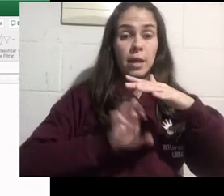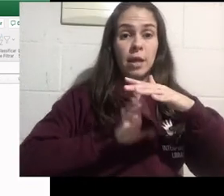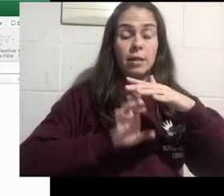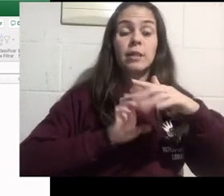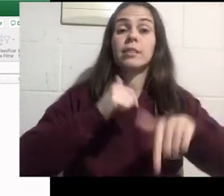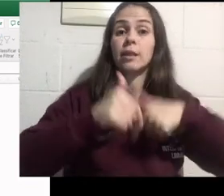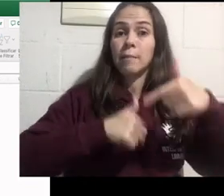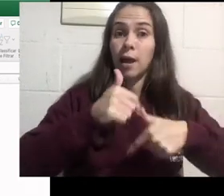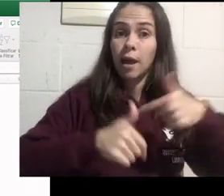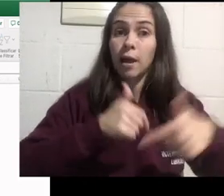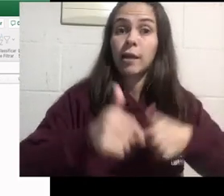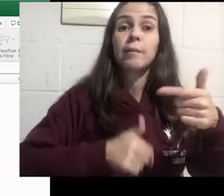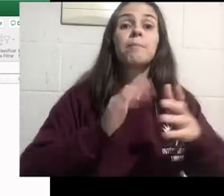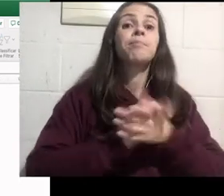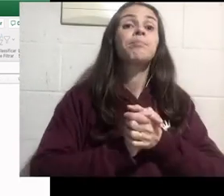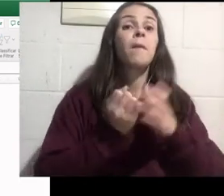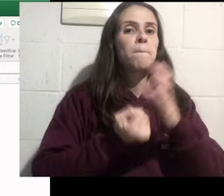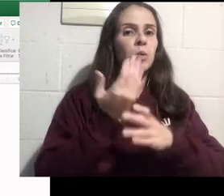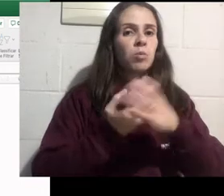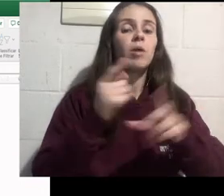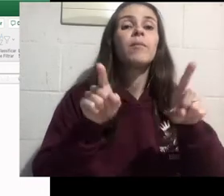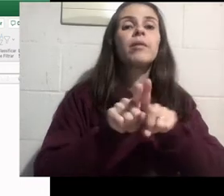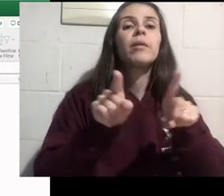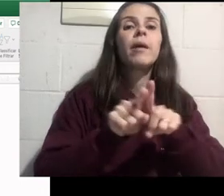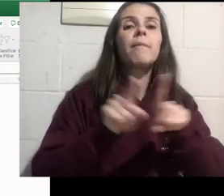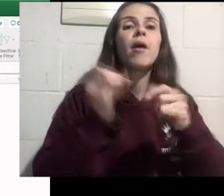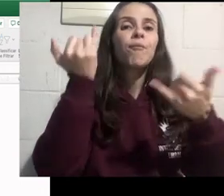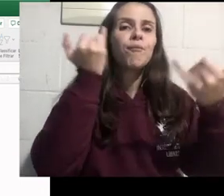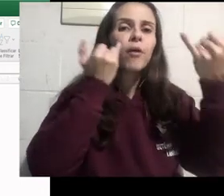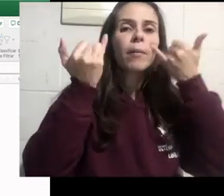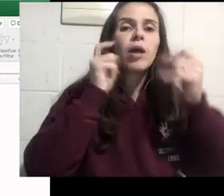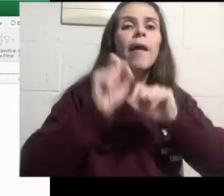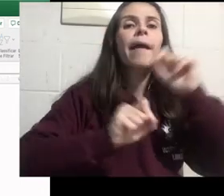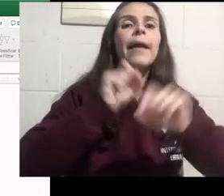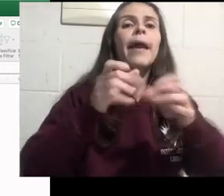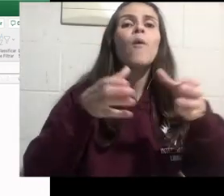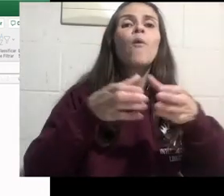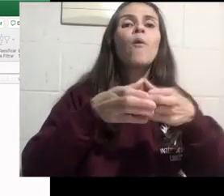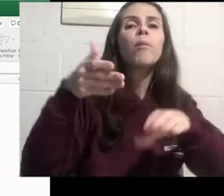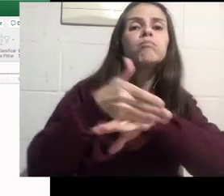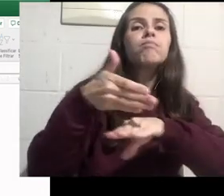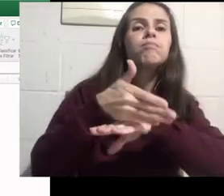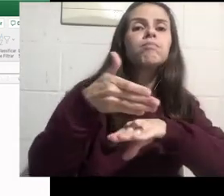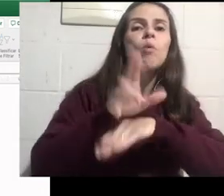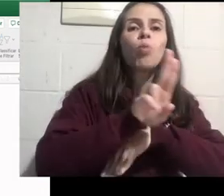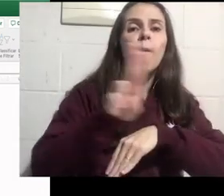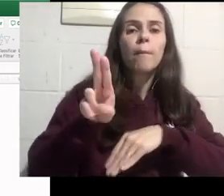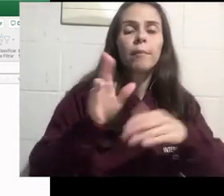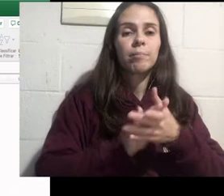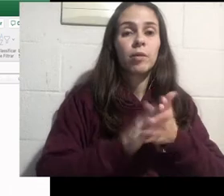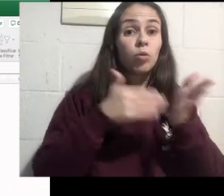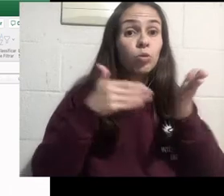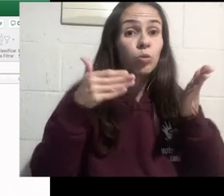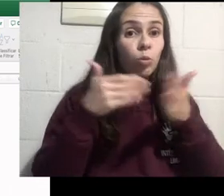estão construindo os planos irá produzir, e também uma identificação dos participantes do grupo. Então, todas